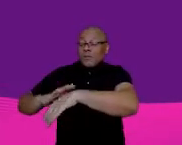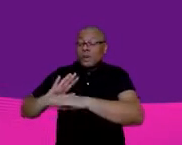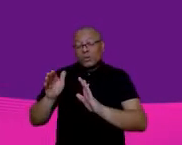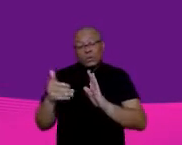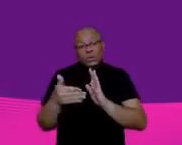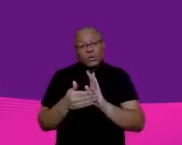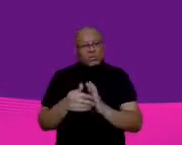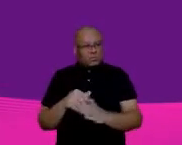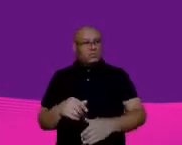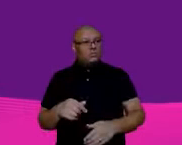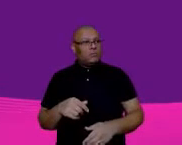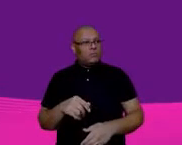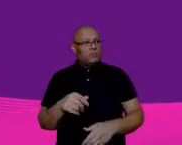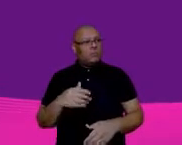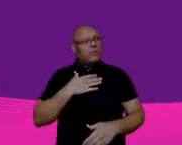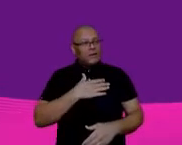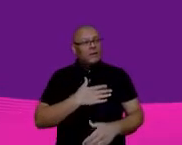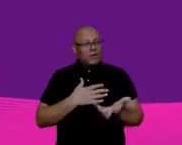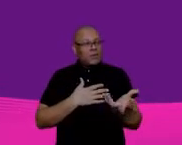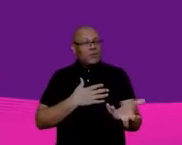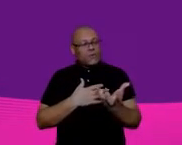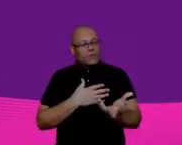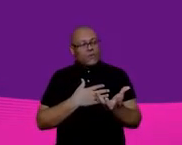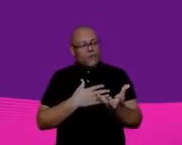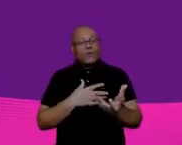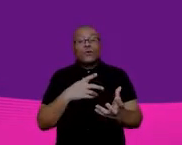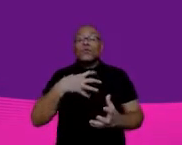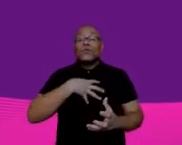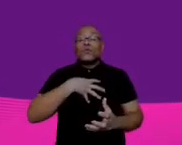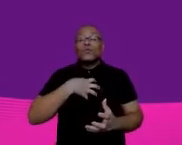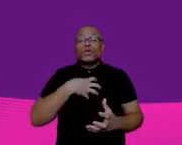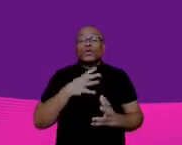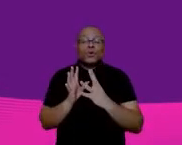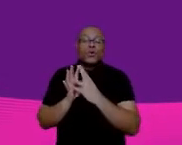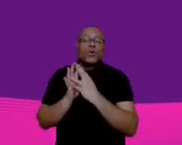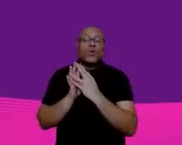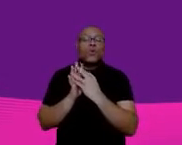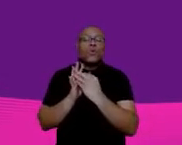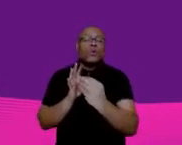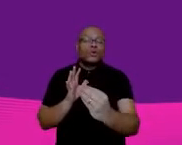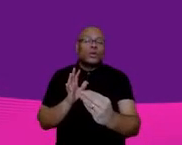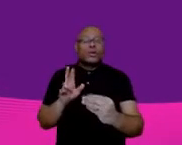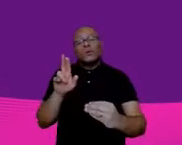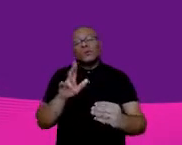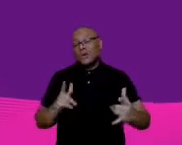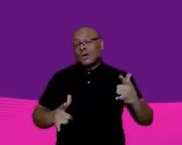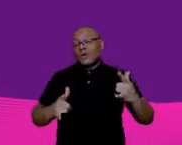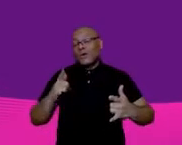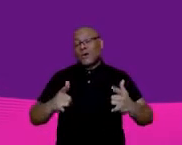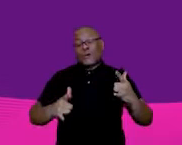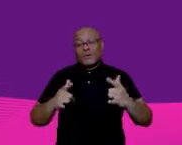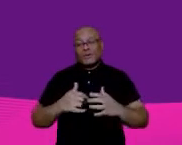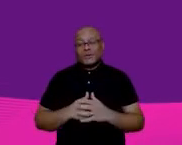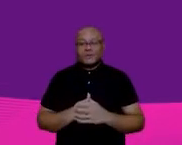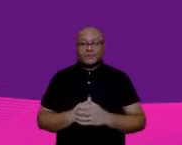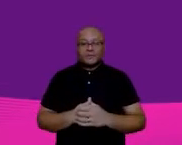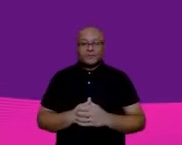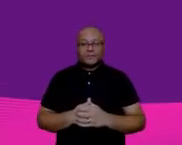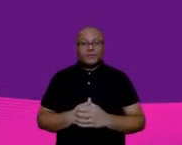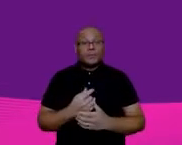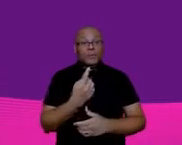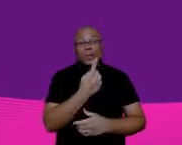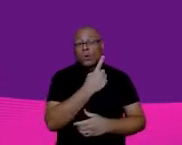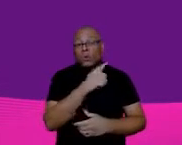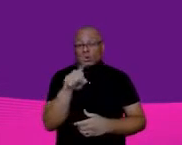muito satisfeito com este tipo de procedimento quando feito por robótica. Em última análise, nós temos